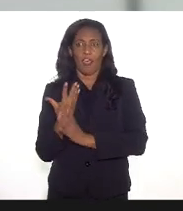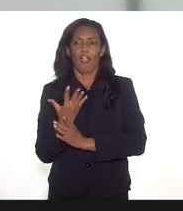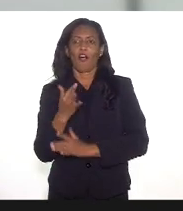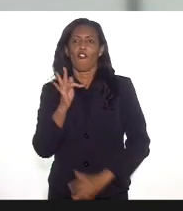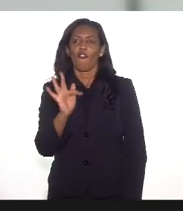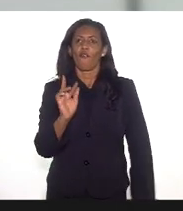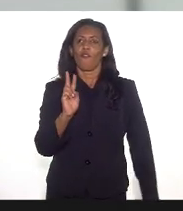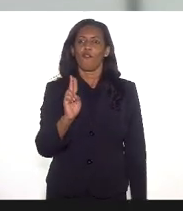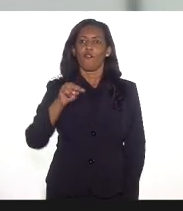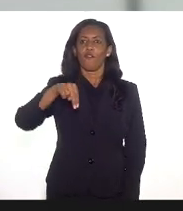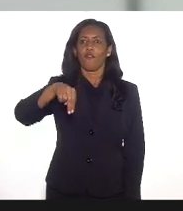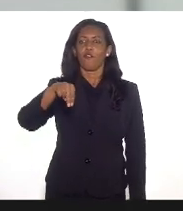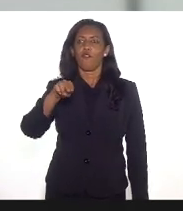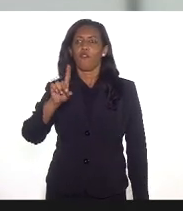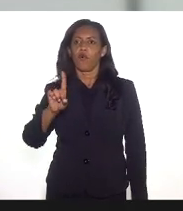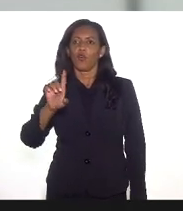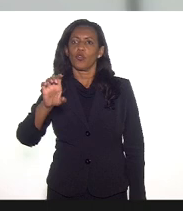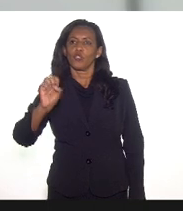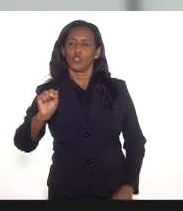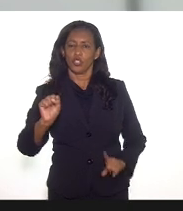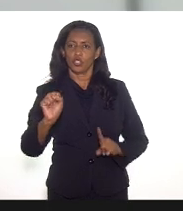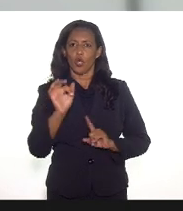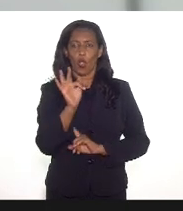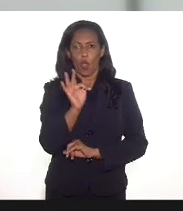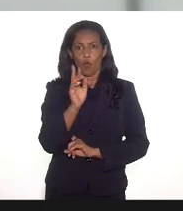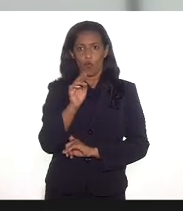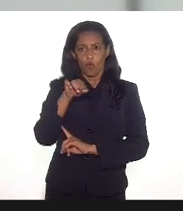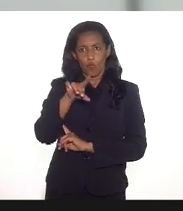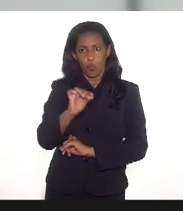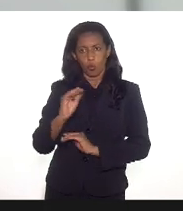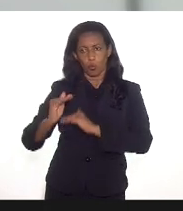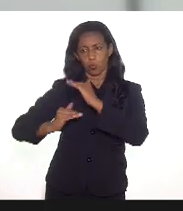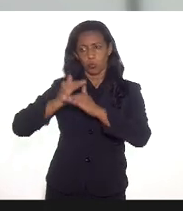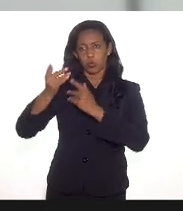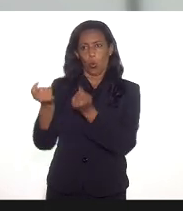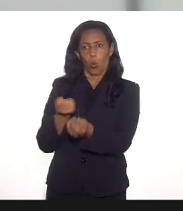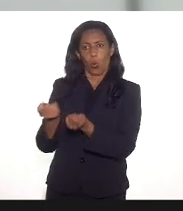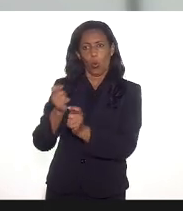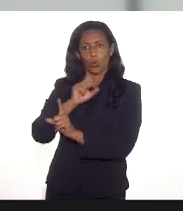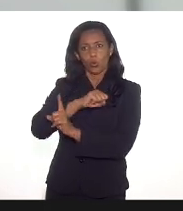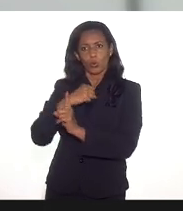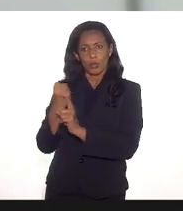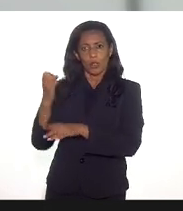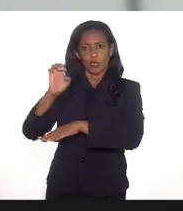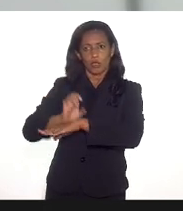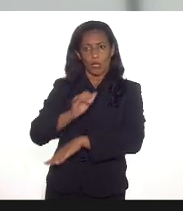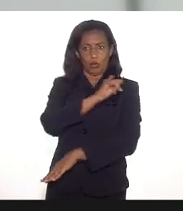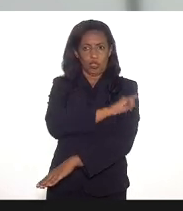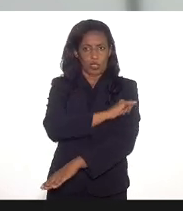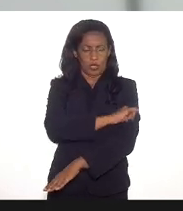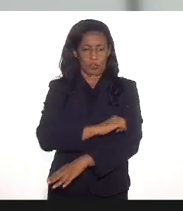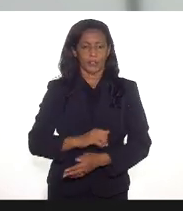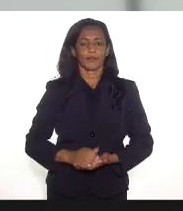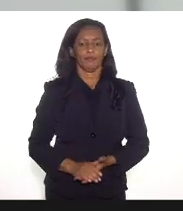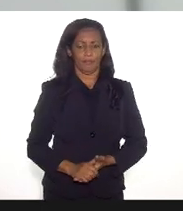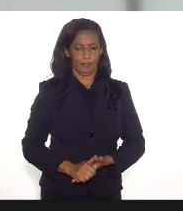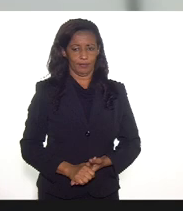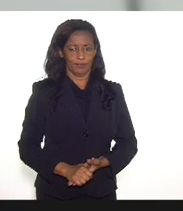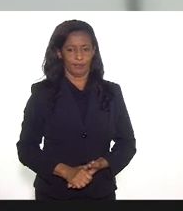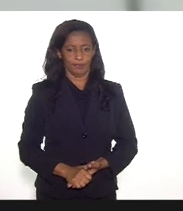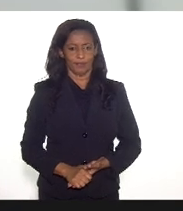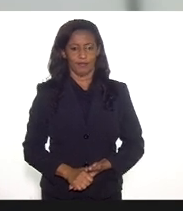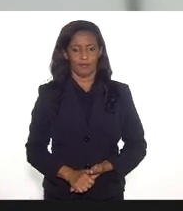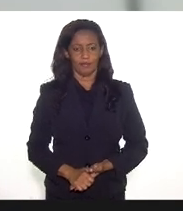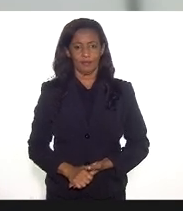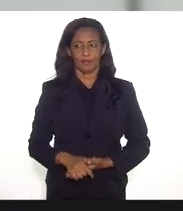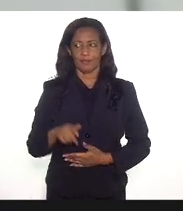FUNDES, Fundo de Desenvolvimento Econômico e Social do Estado do Rio de Janeiro.